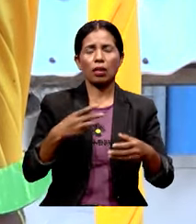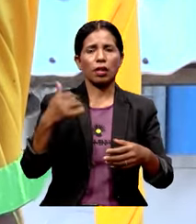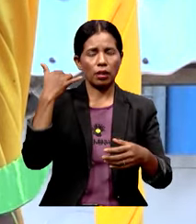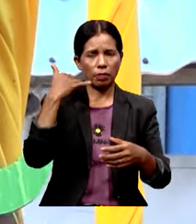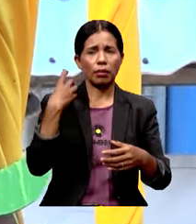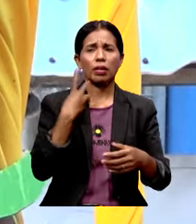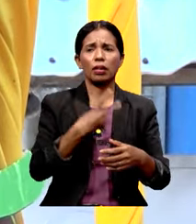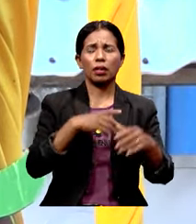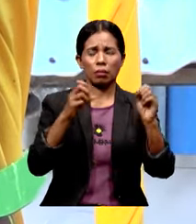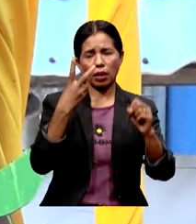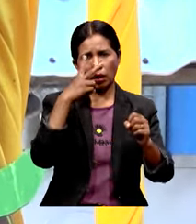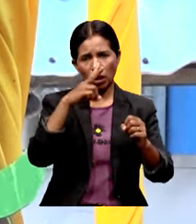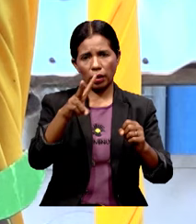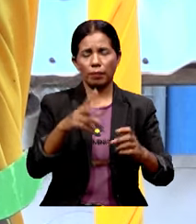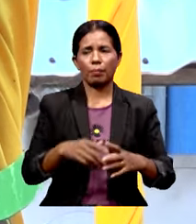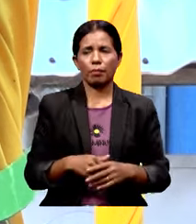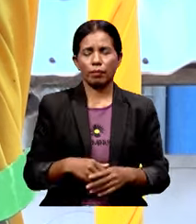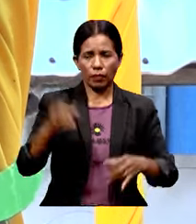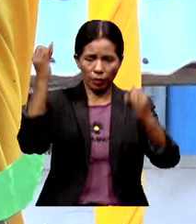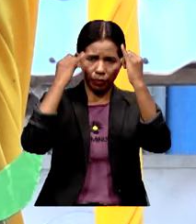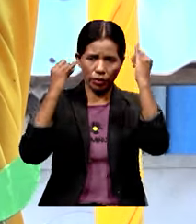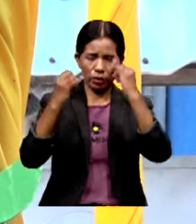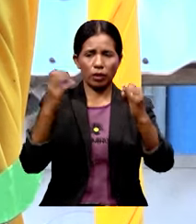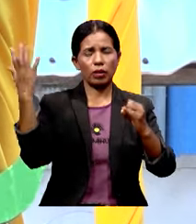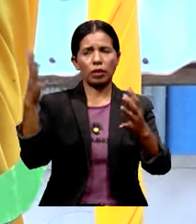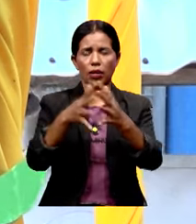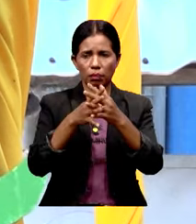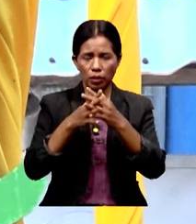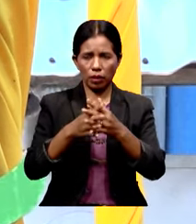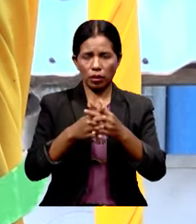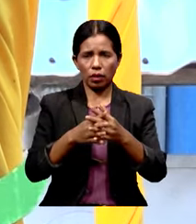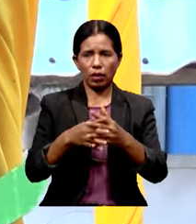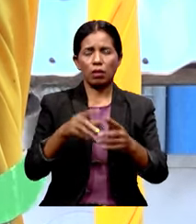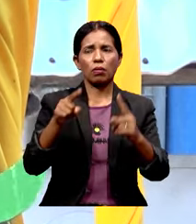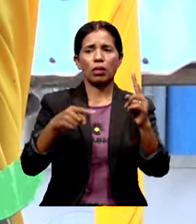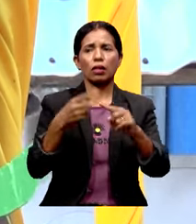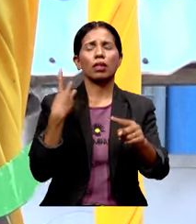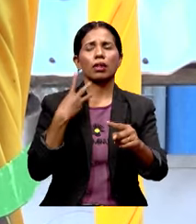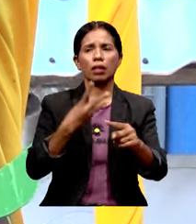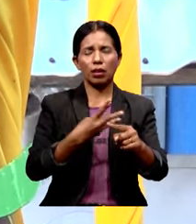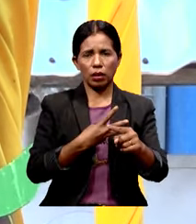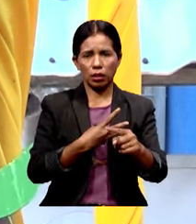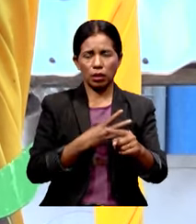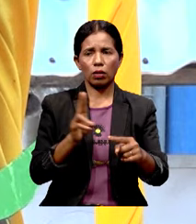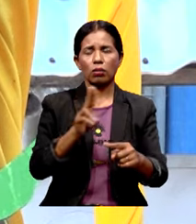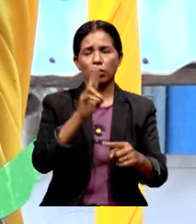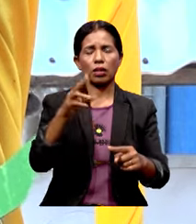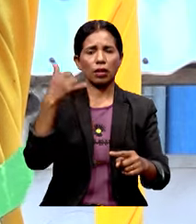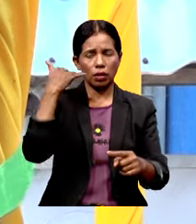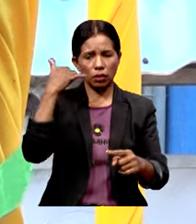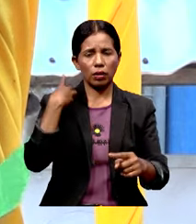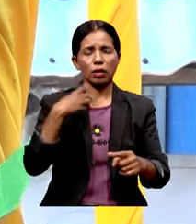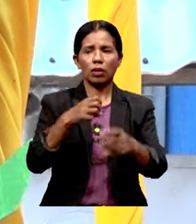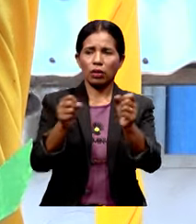Ita bele acompanha informação em América e Europa, vai dire ita usa telefone e ita